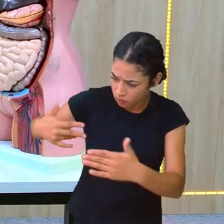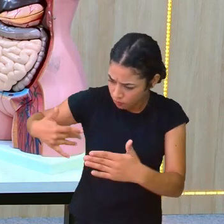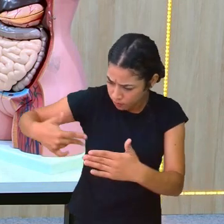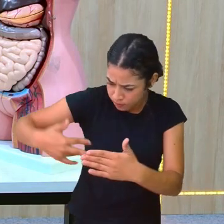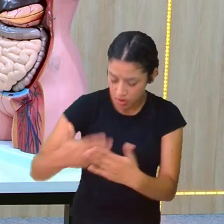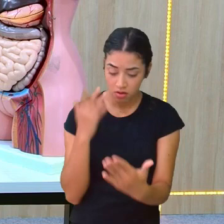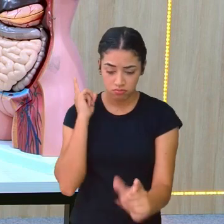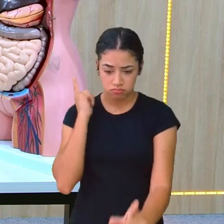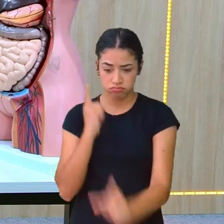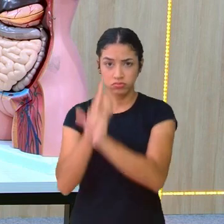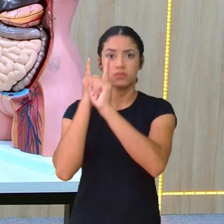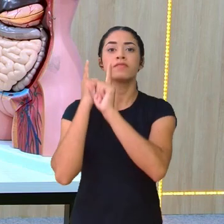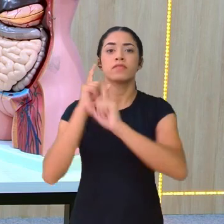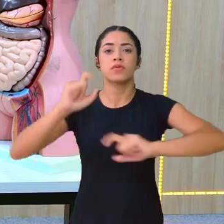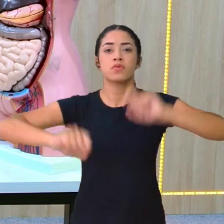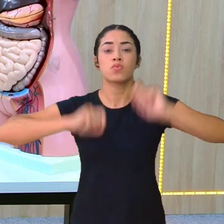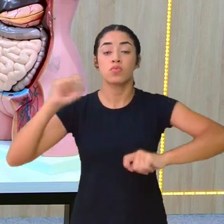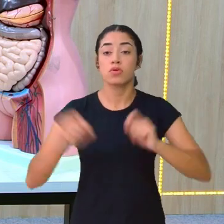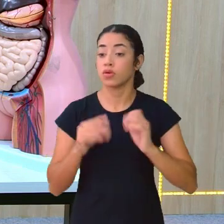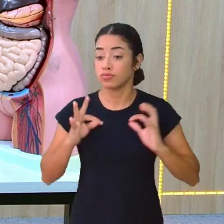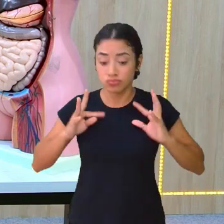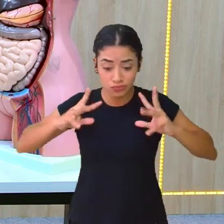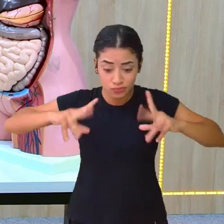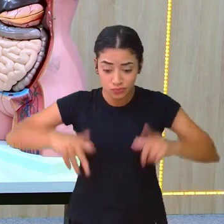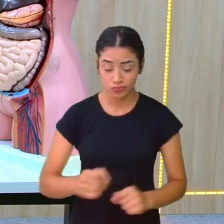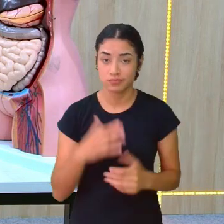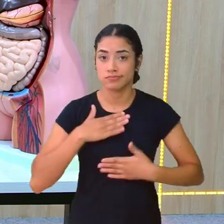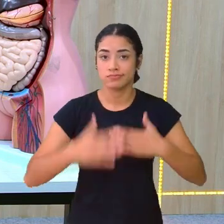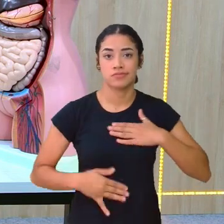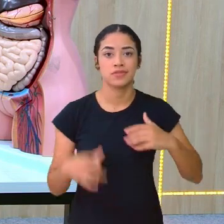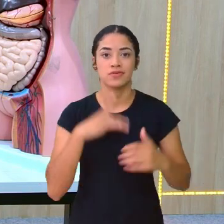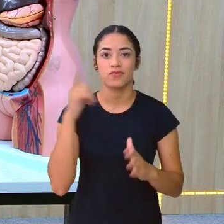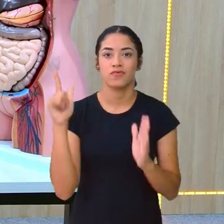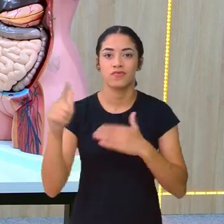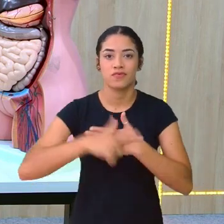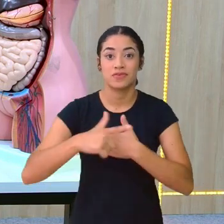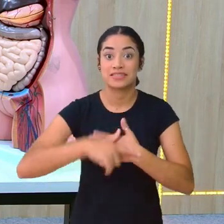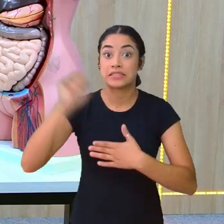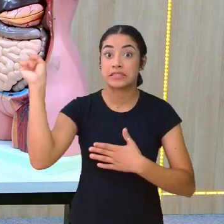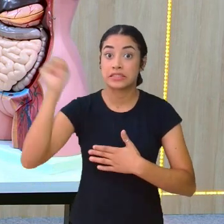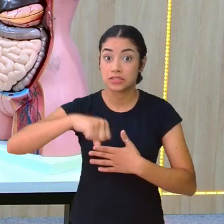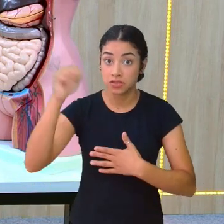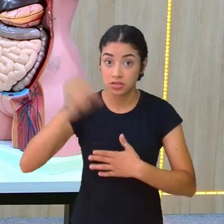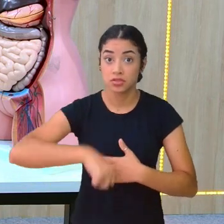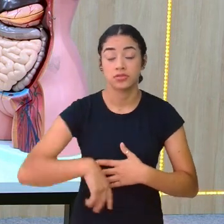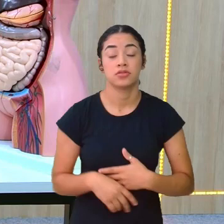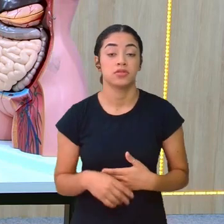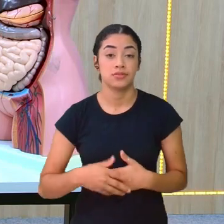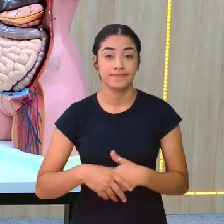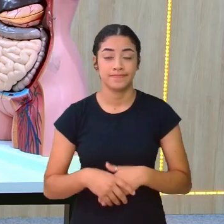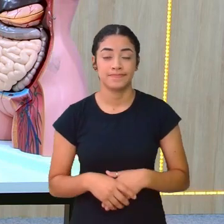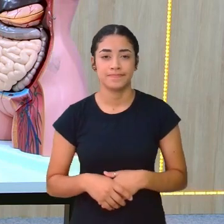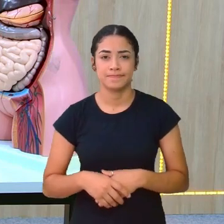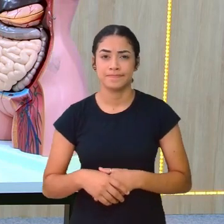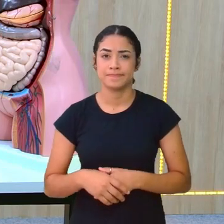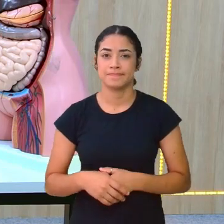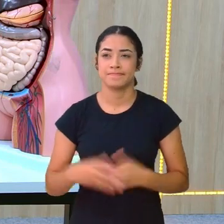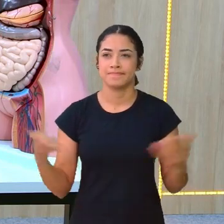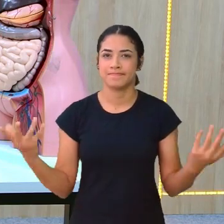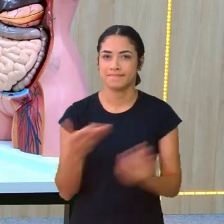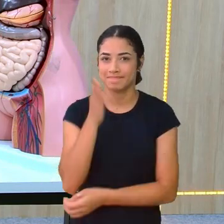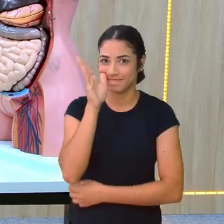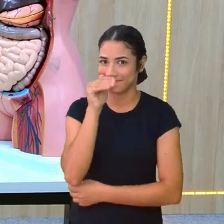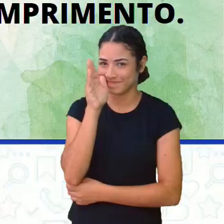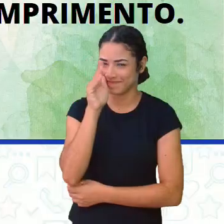essas pesquisas vão vendo que tudo no nosso corpo tem função, sim. E aí, a gente agora vai para uma